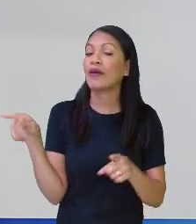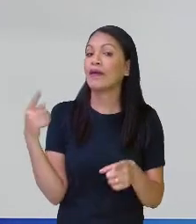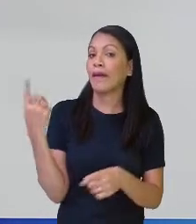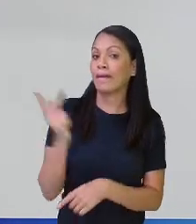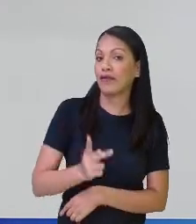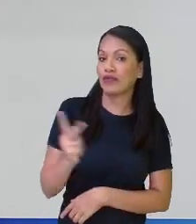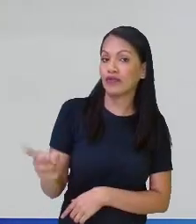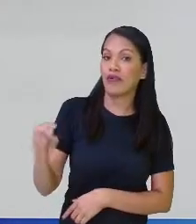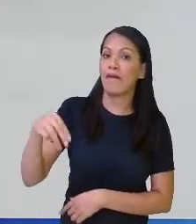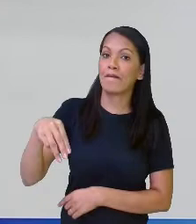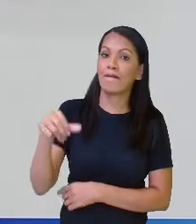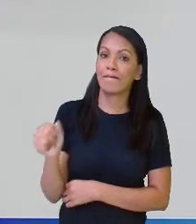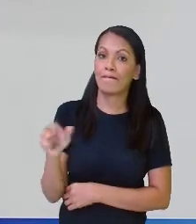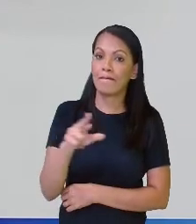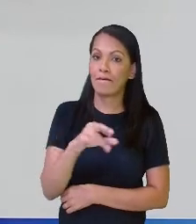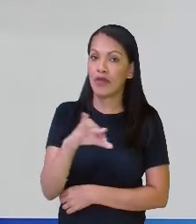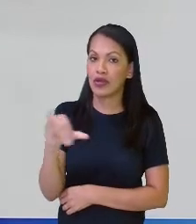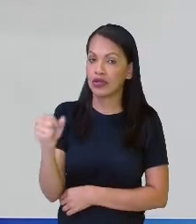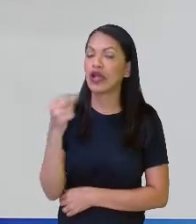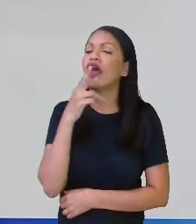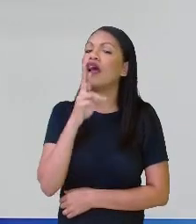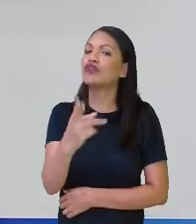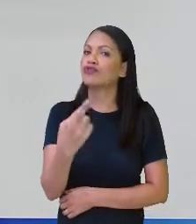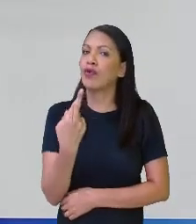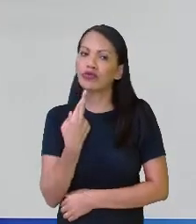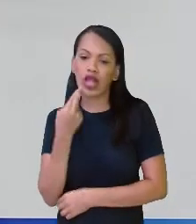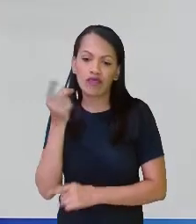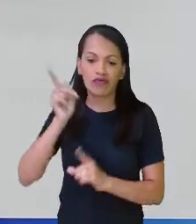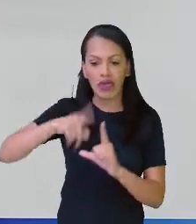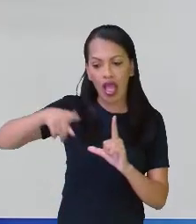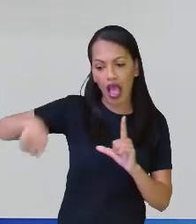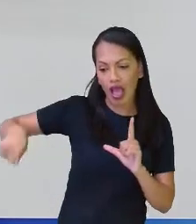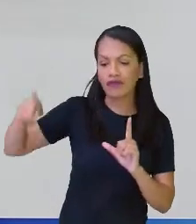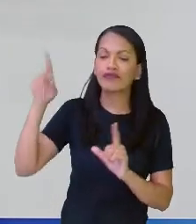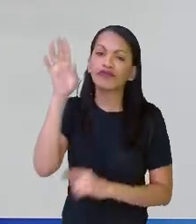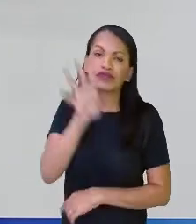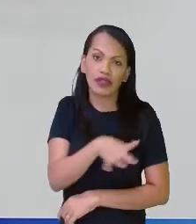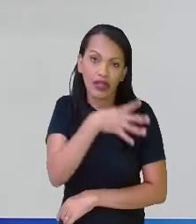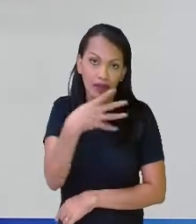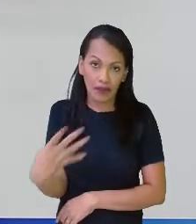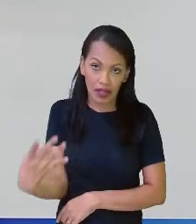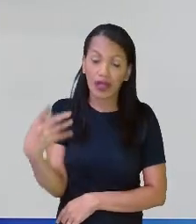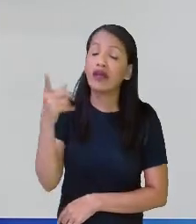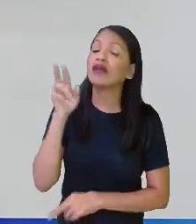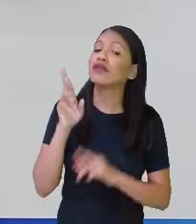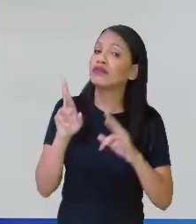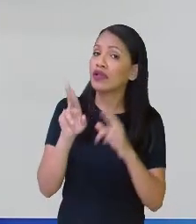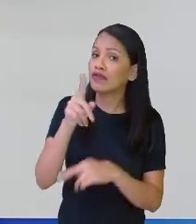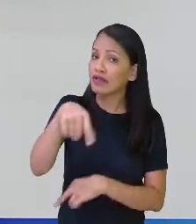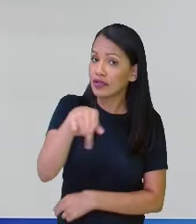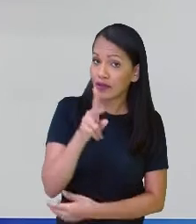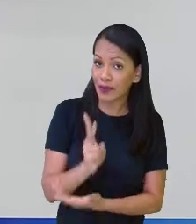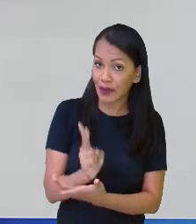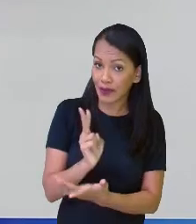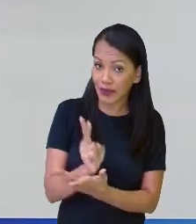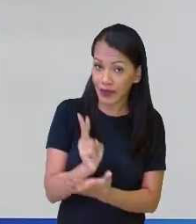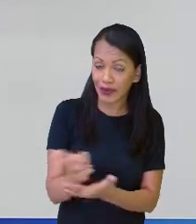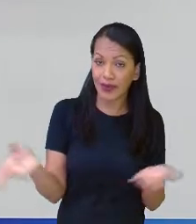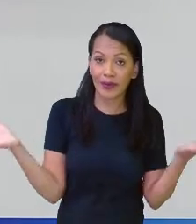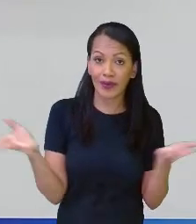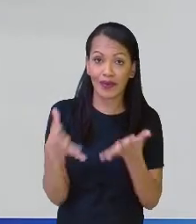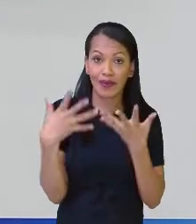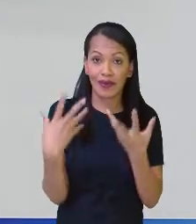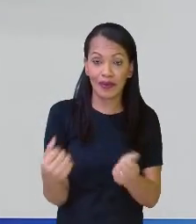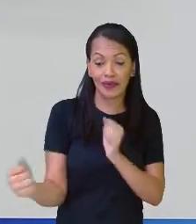estavam aqui respondendo os gráficos, as tabelas, muita gente falando no chat. E eu espero que vocês continuem assim, tá? Hoje